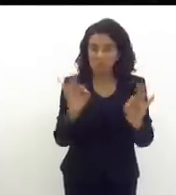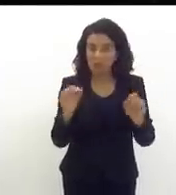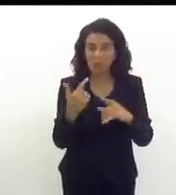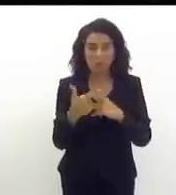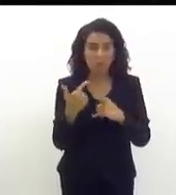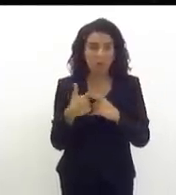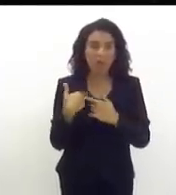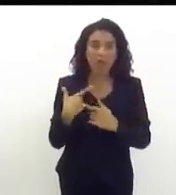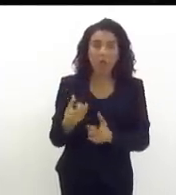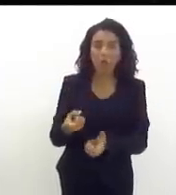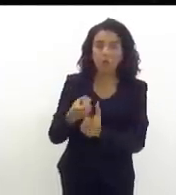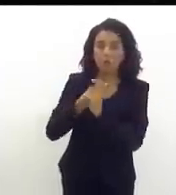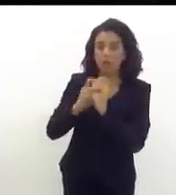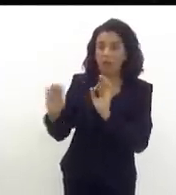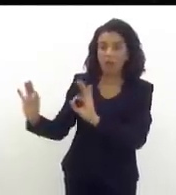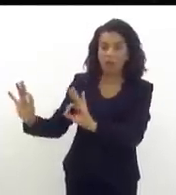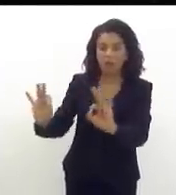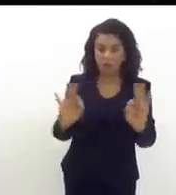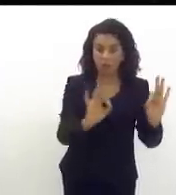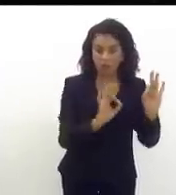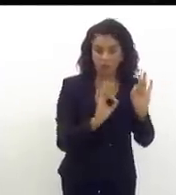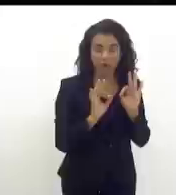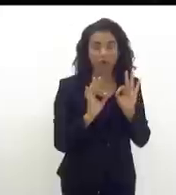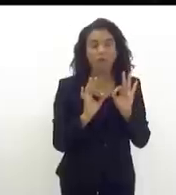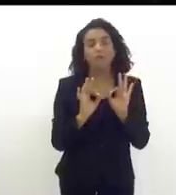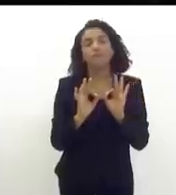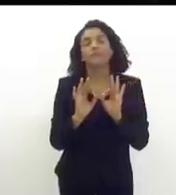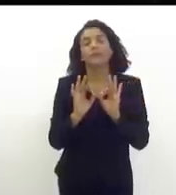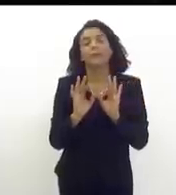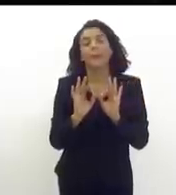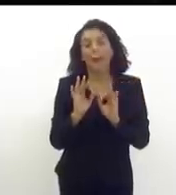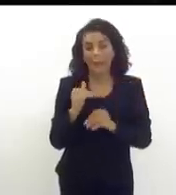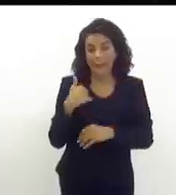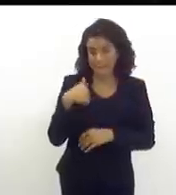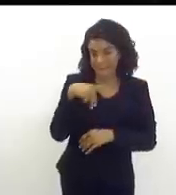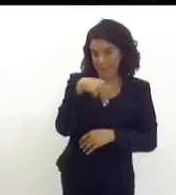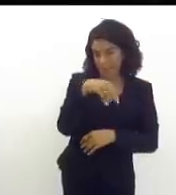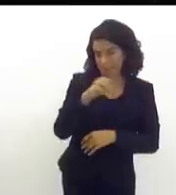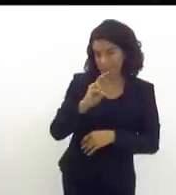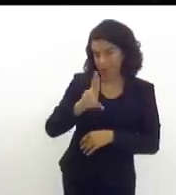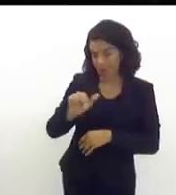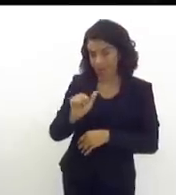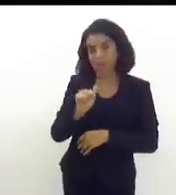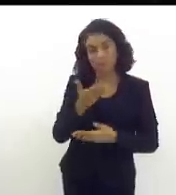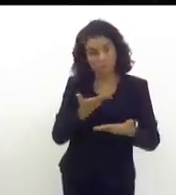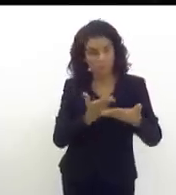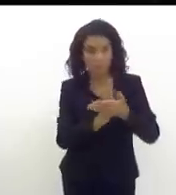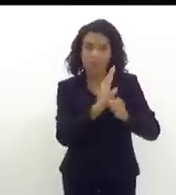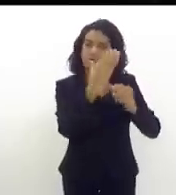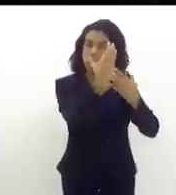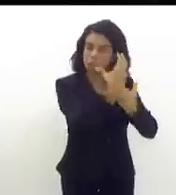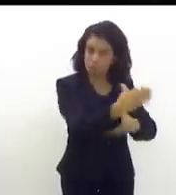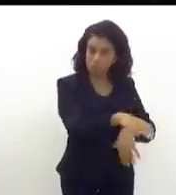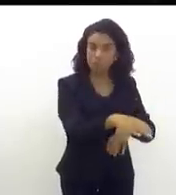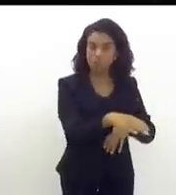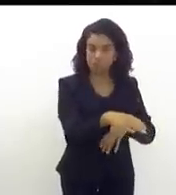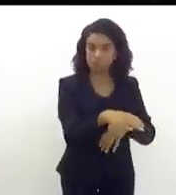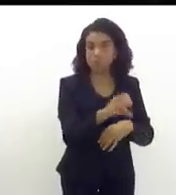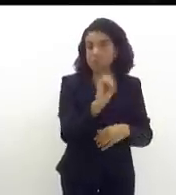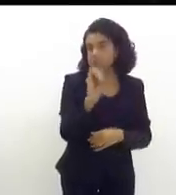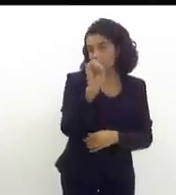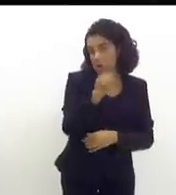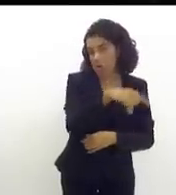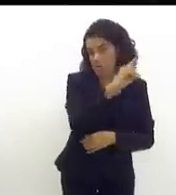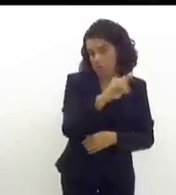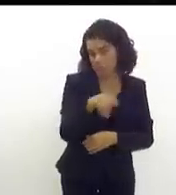não tenho rabo preso com ninguém a minha nora passou no concurso público Ela estudou passou se caso for